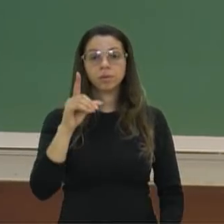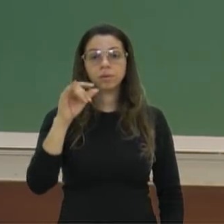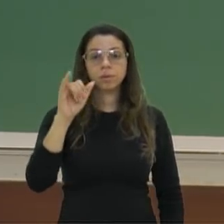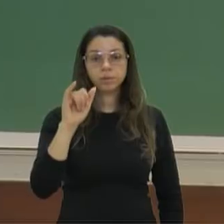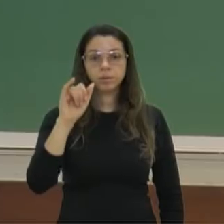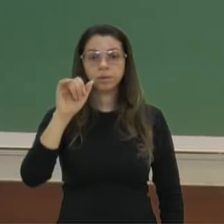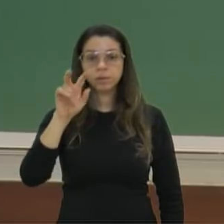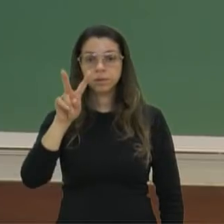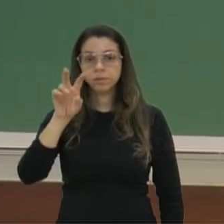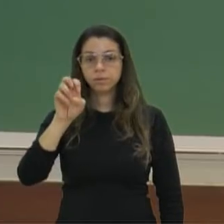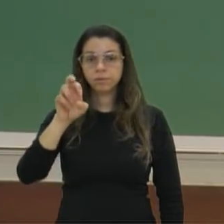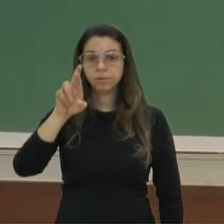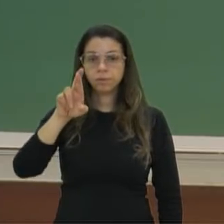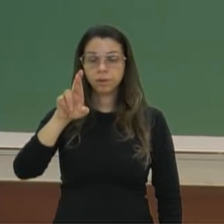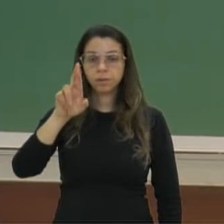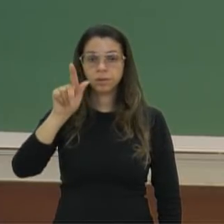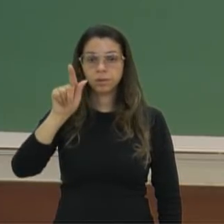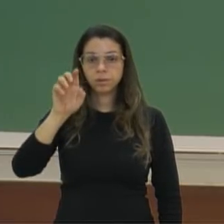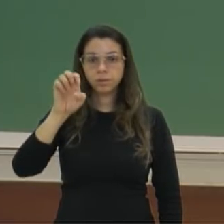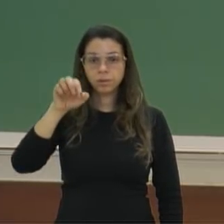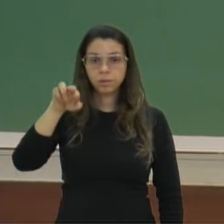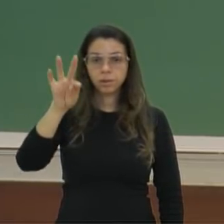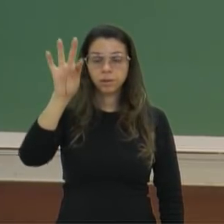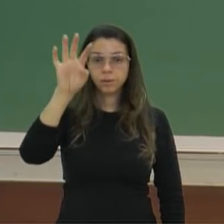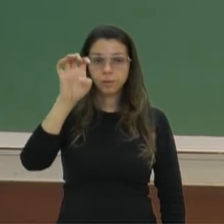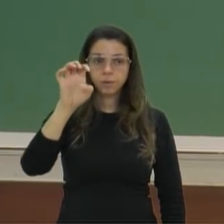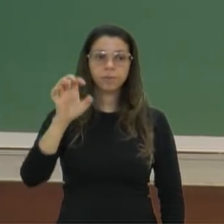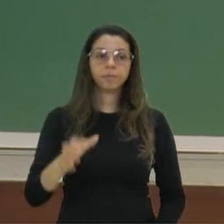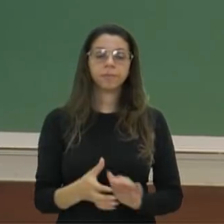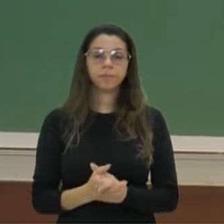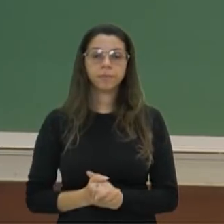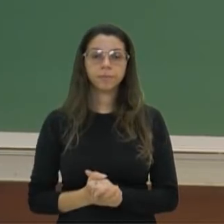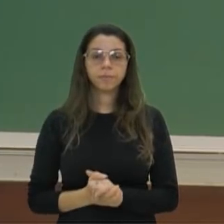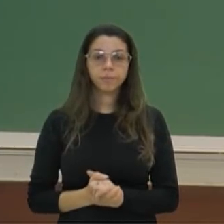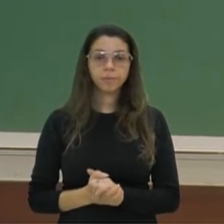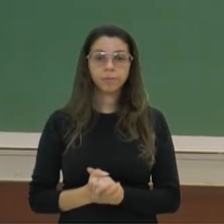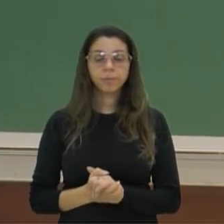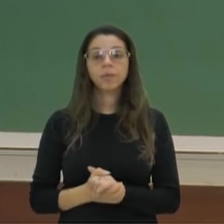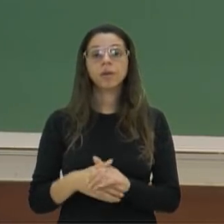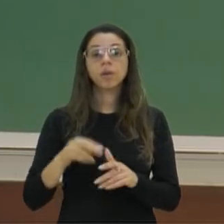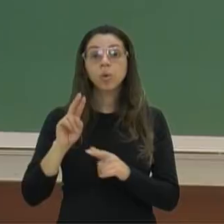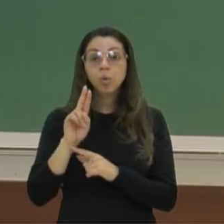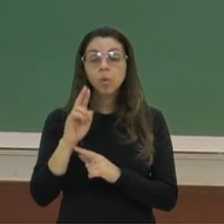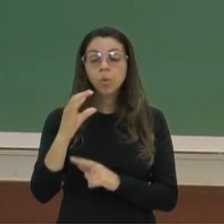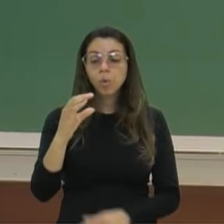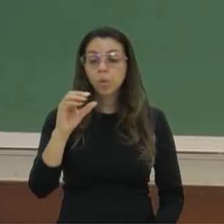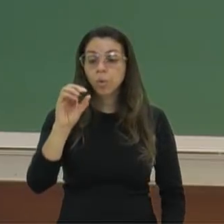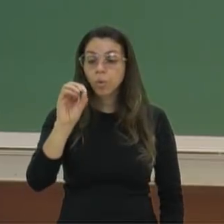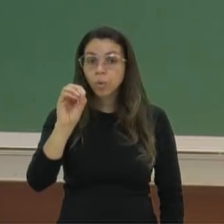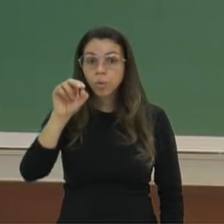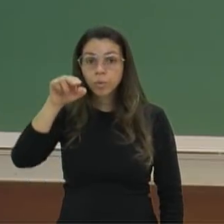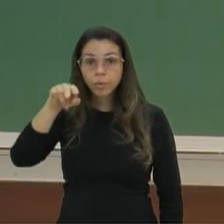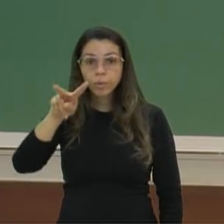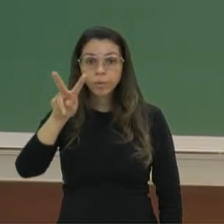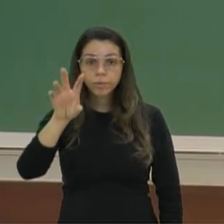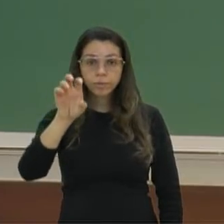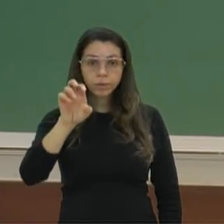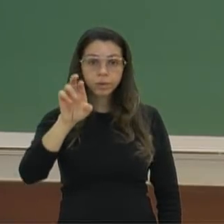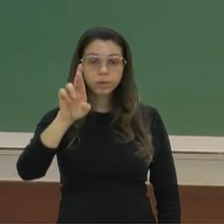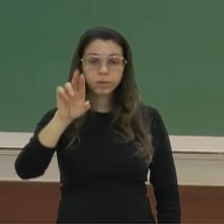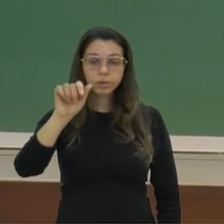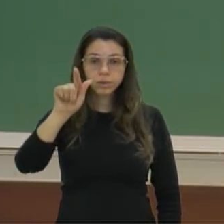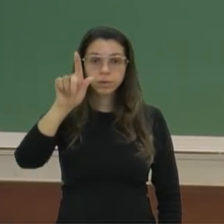divergente, o hipermétrope usa uma lente convergente. Ambas são lentes